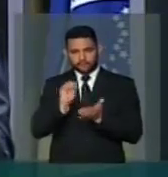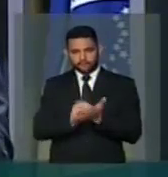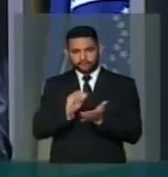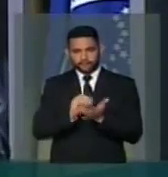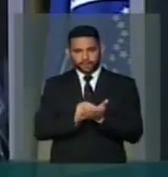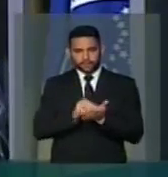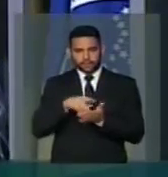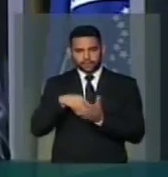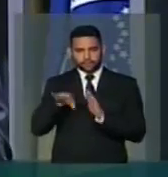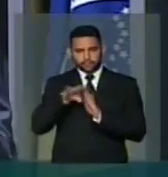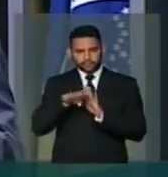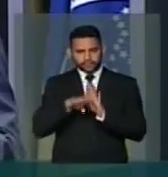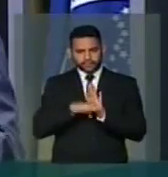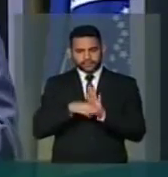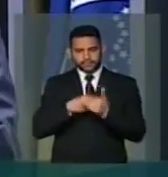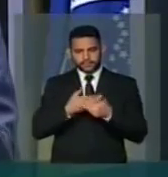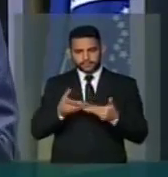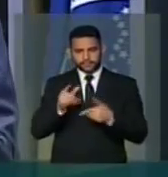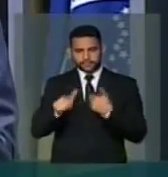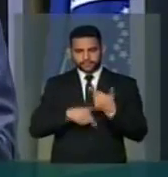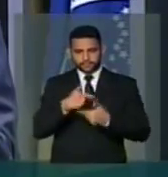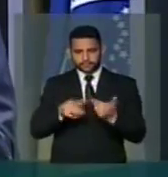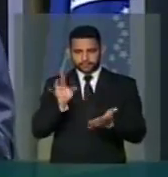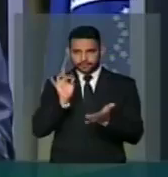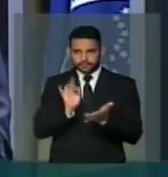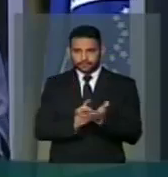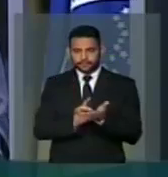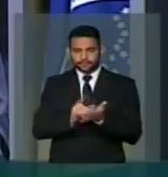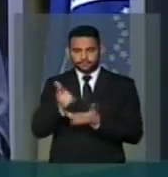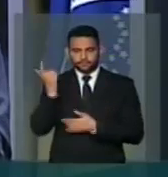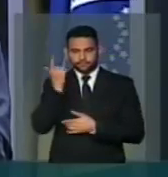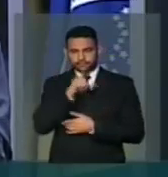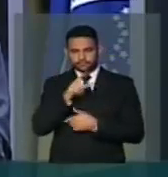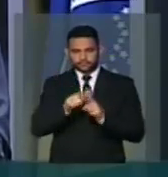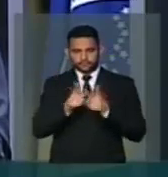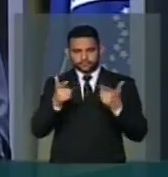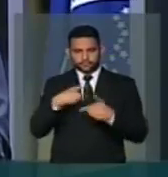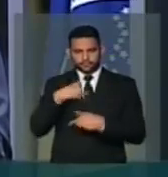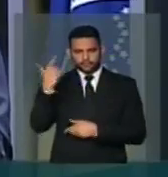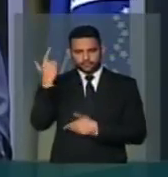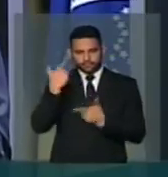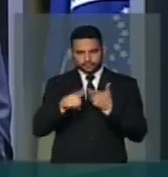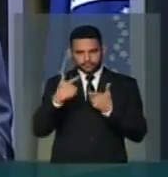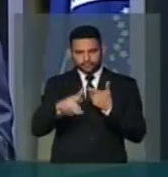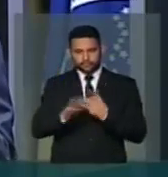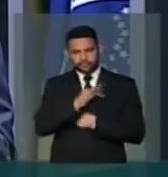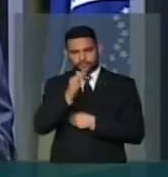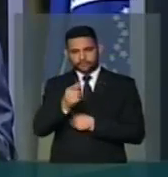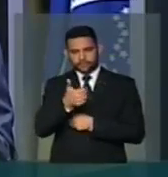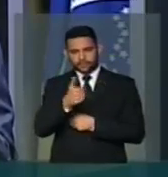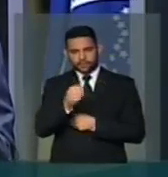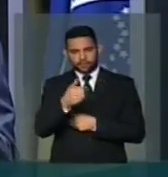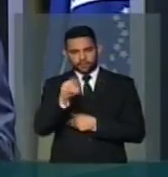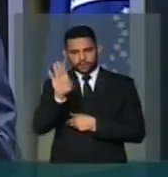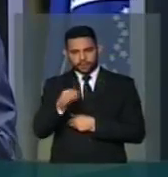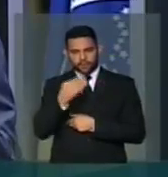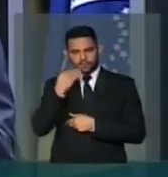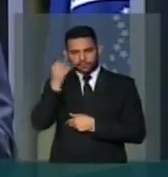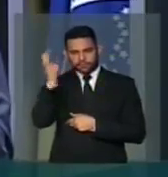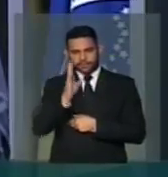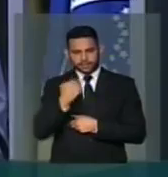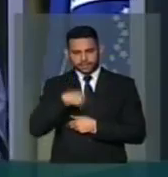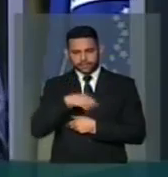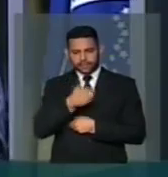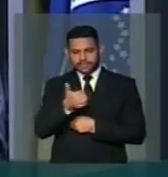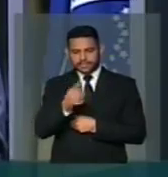faltam políticas públicas, ações efetivas para vencermos enormes desafios. São 200 milhões de brasileiros, dos